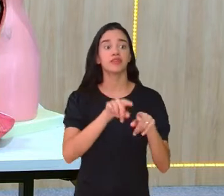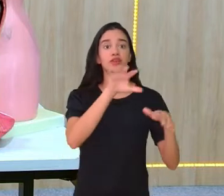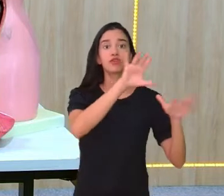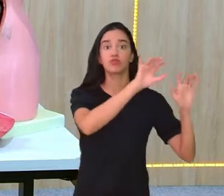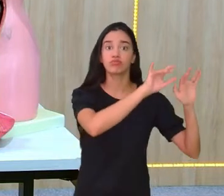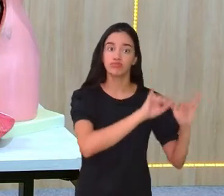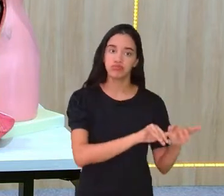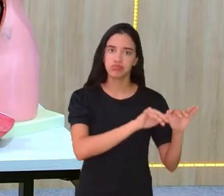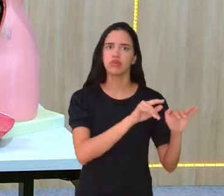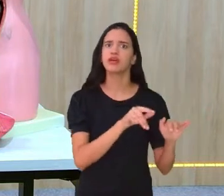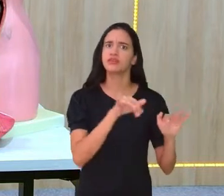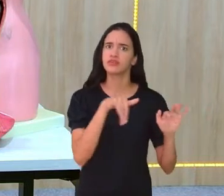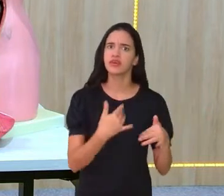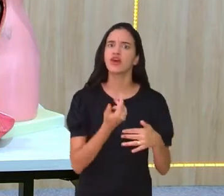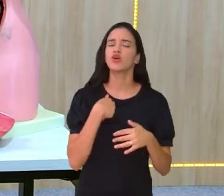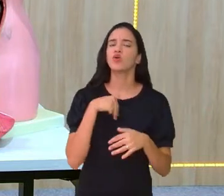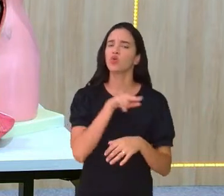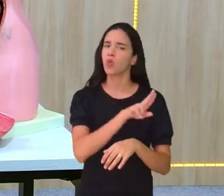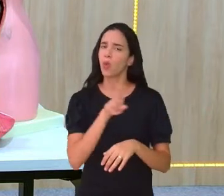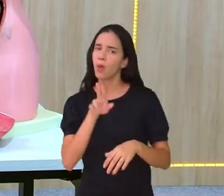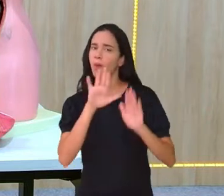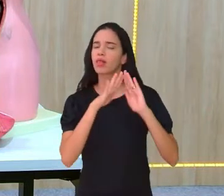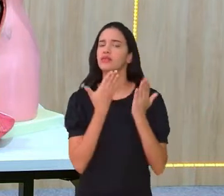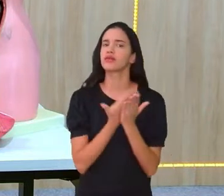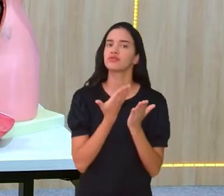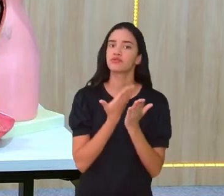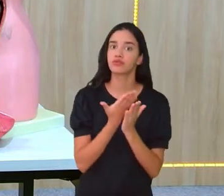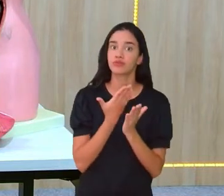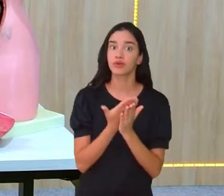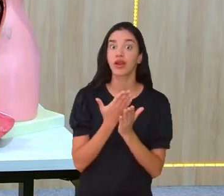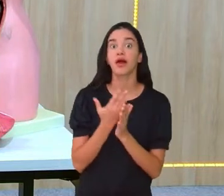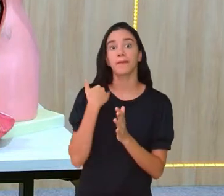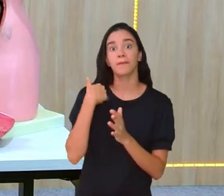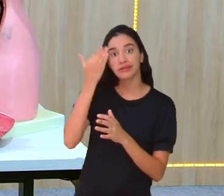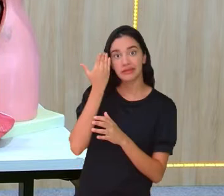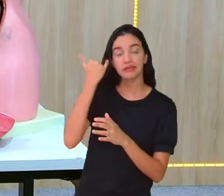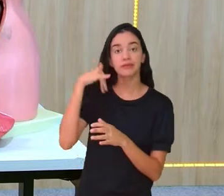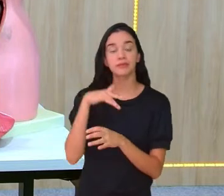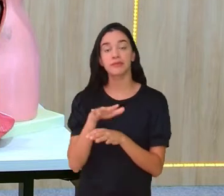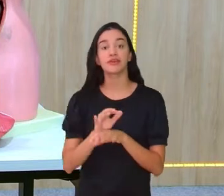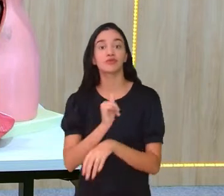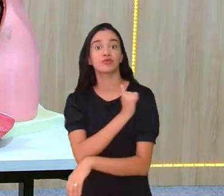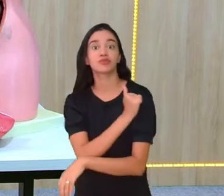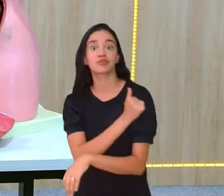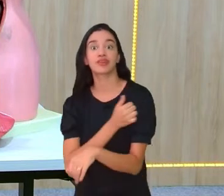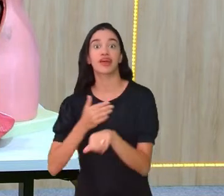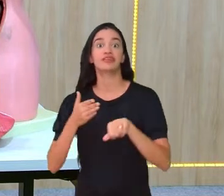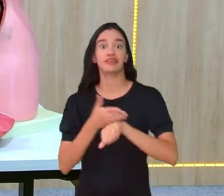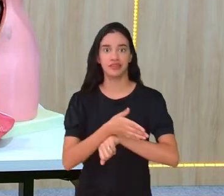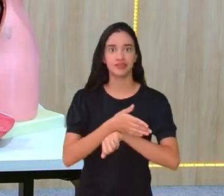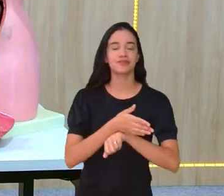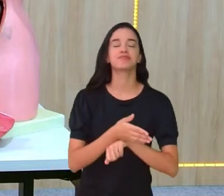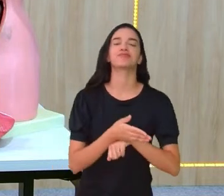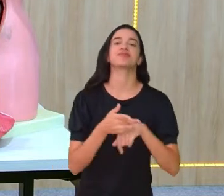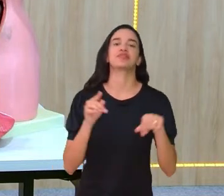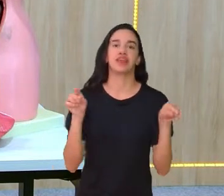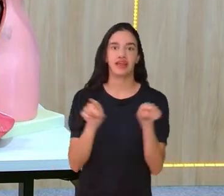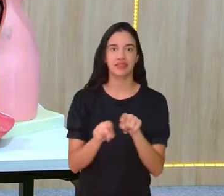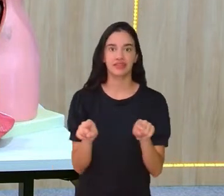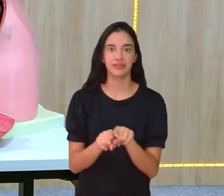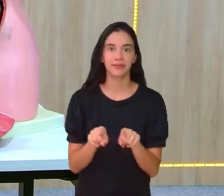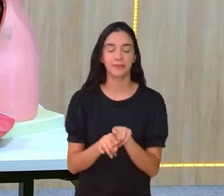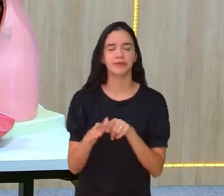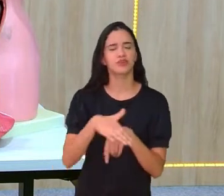escola para a gente saber quem é que está acessando as nossas aulas pelo YouTube. Vejam que legal. E além dessa questão aí,